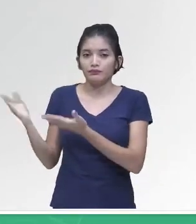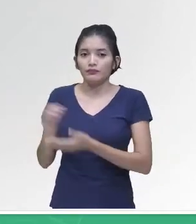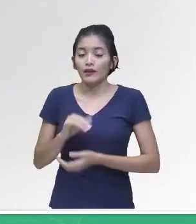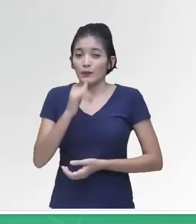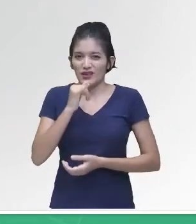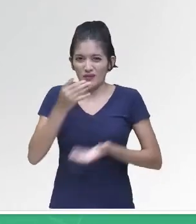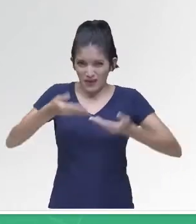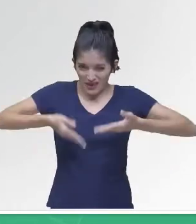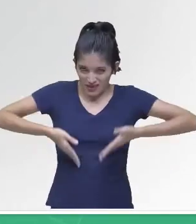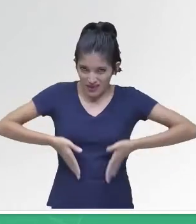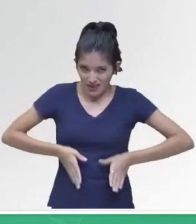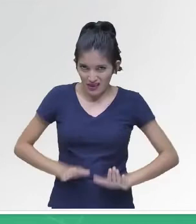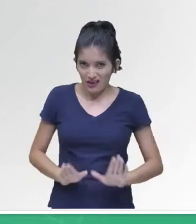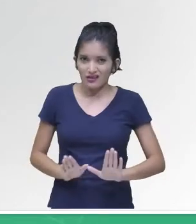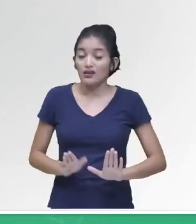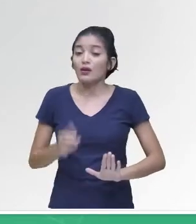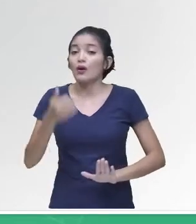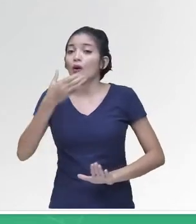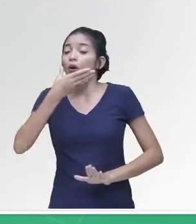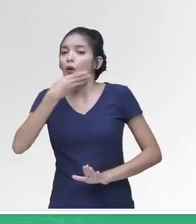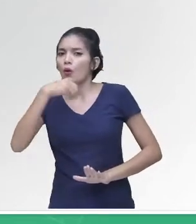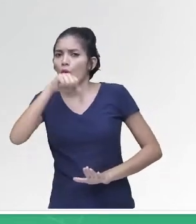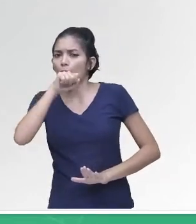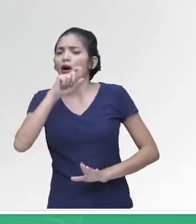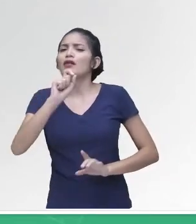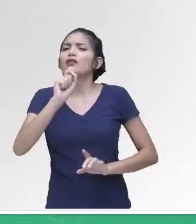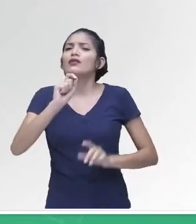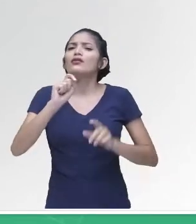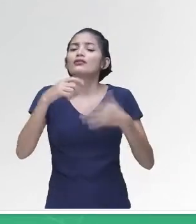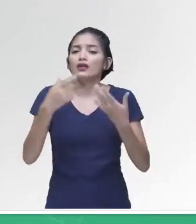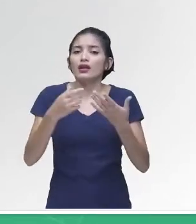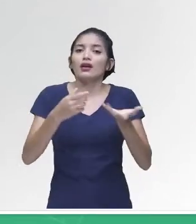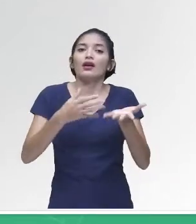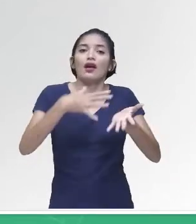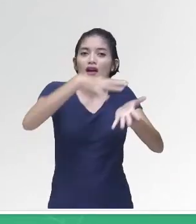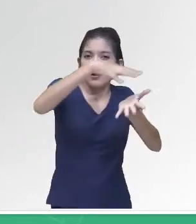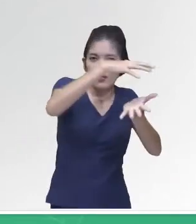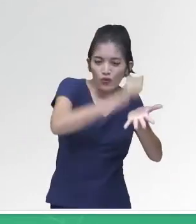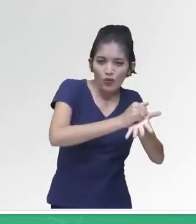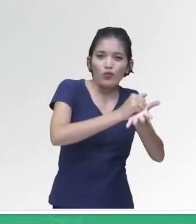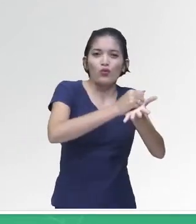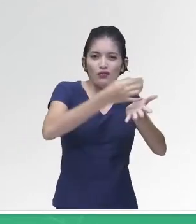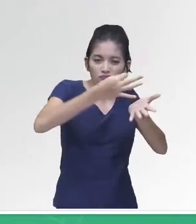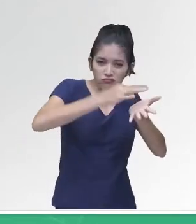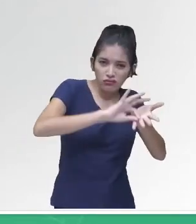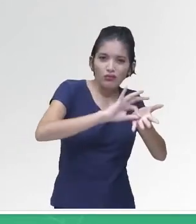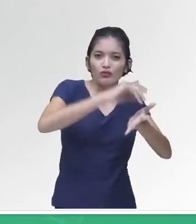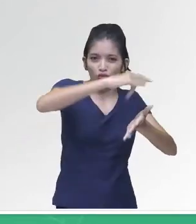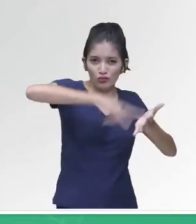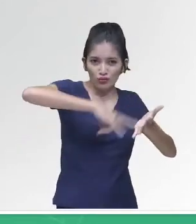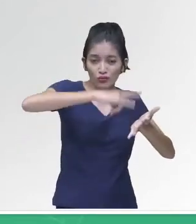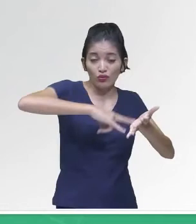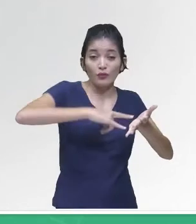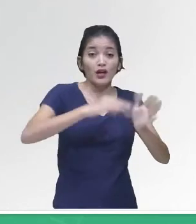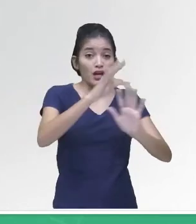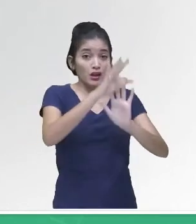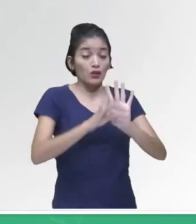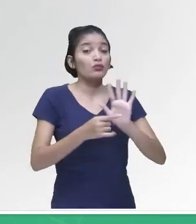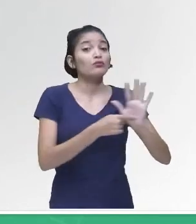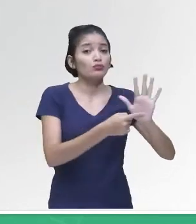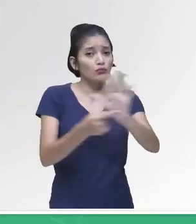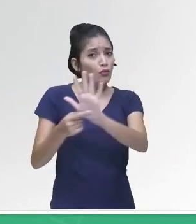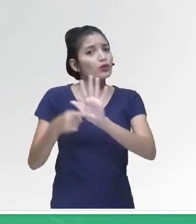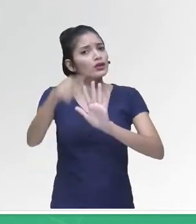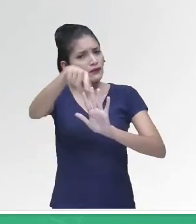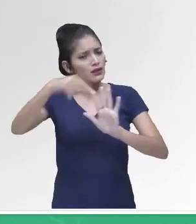nasceu, o seu pai fez o quê? Um registro de nascimento. Olha que legal. Esse texto diz para o mundo que você